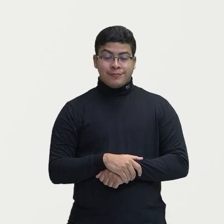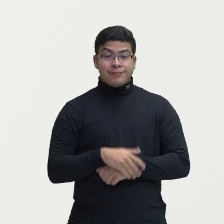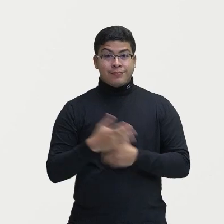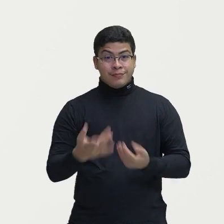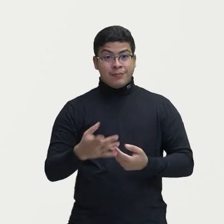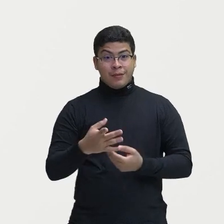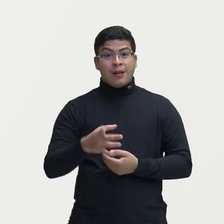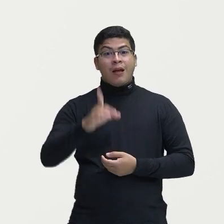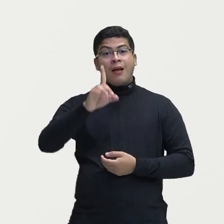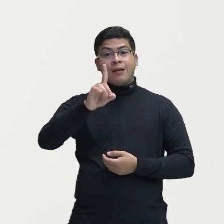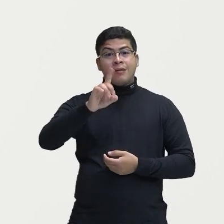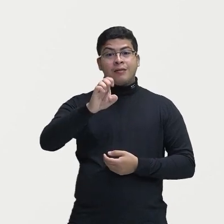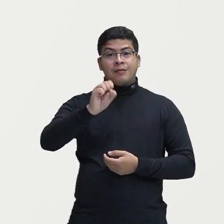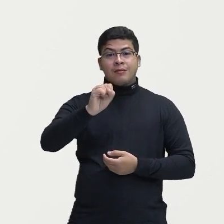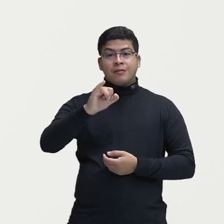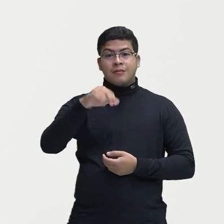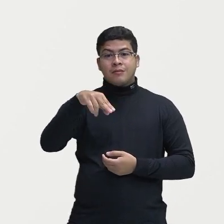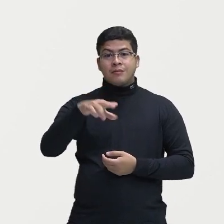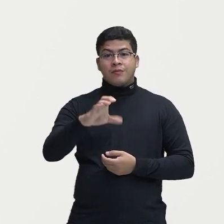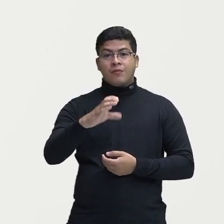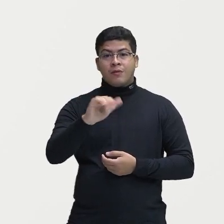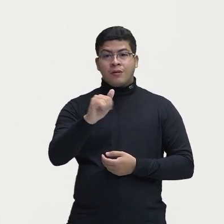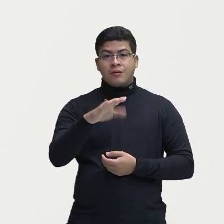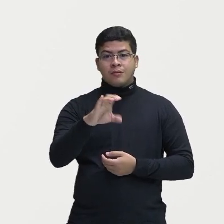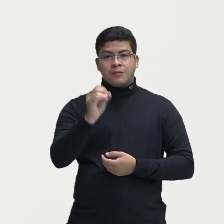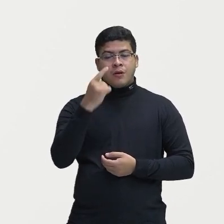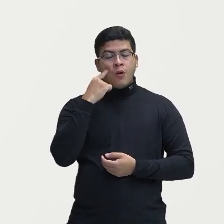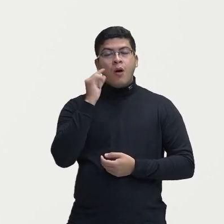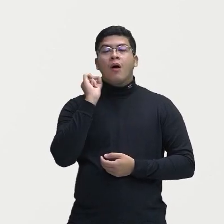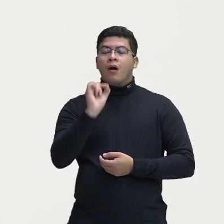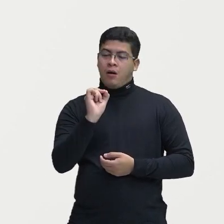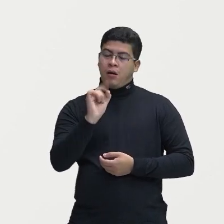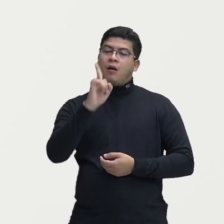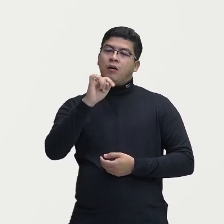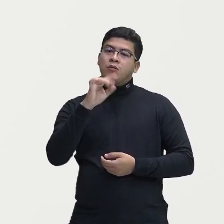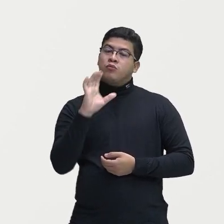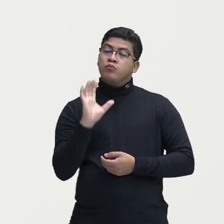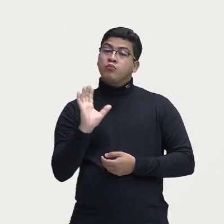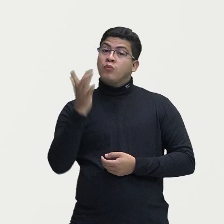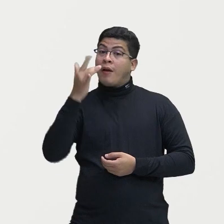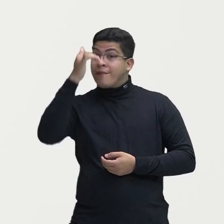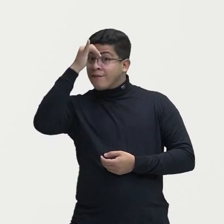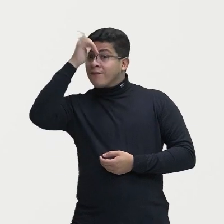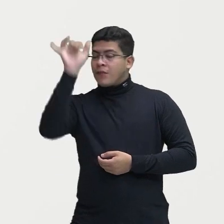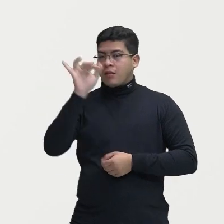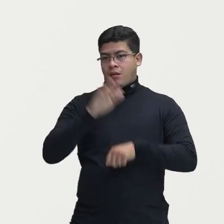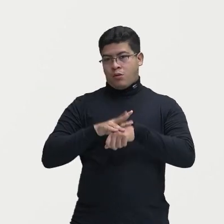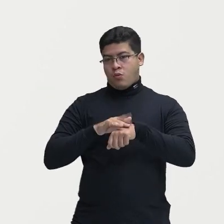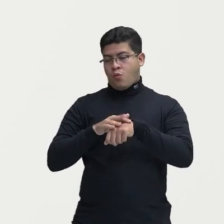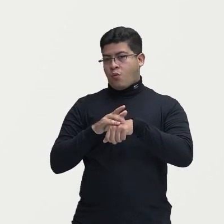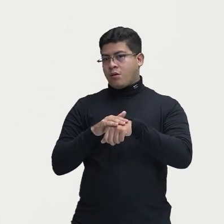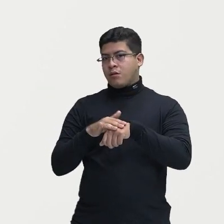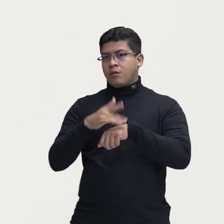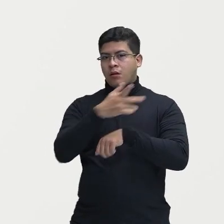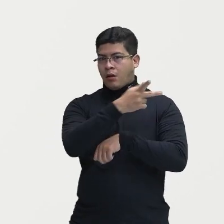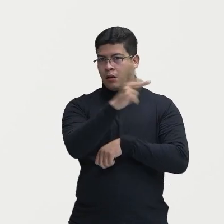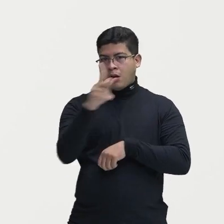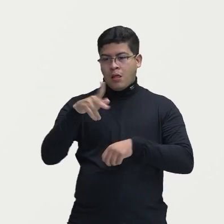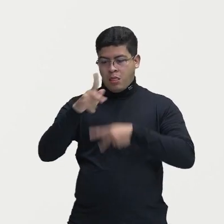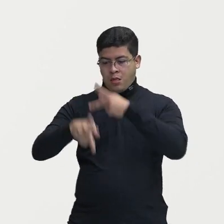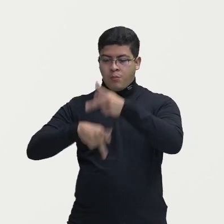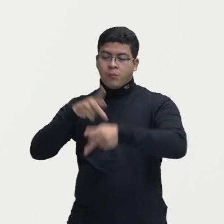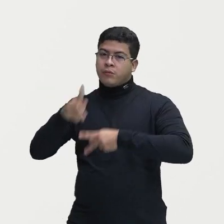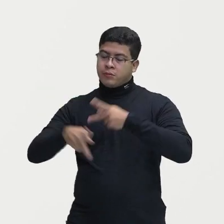da desinfecção que ocorre essa destruição e aí vai evitar doenças relacionadas à água,